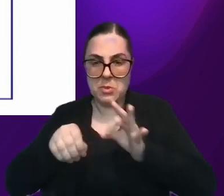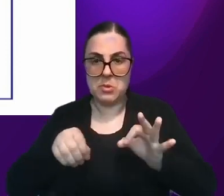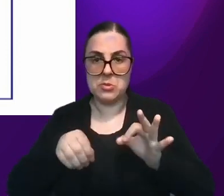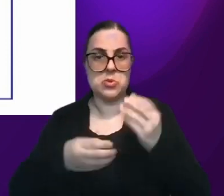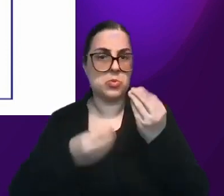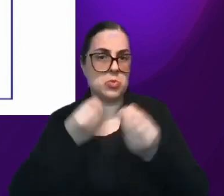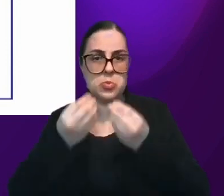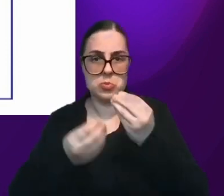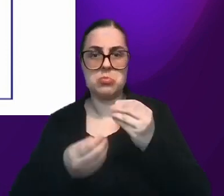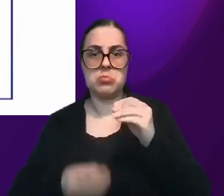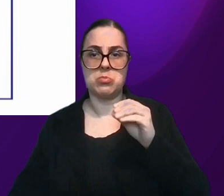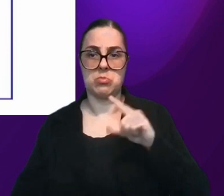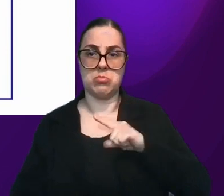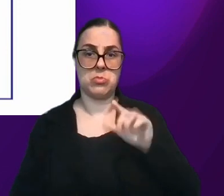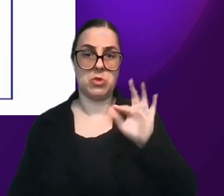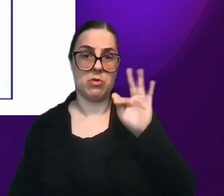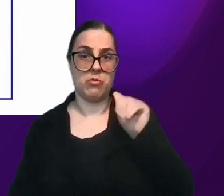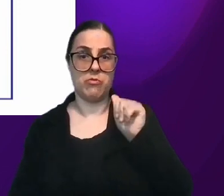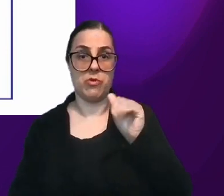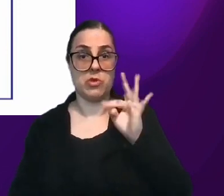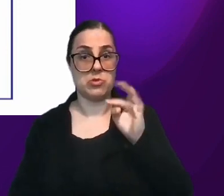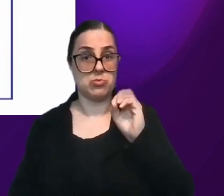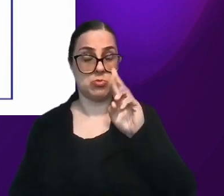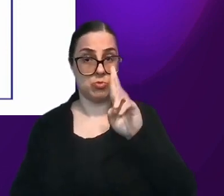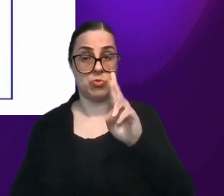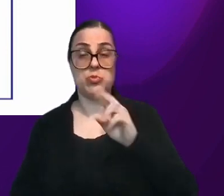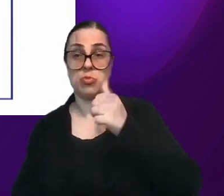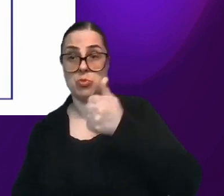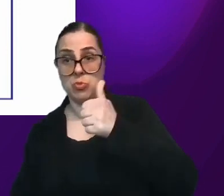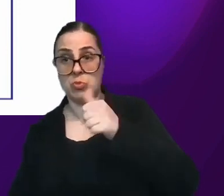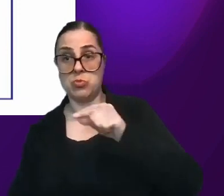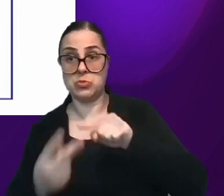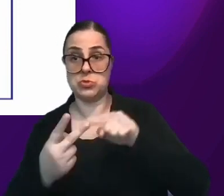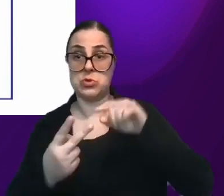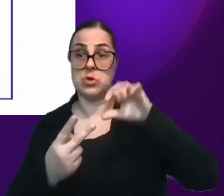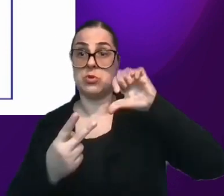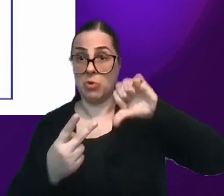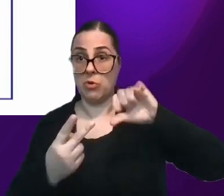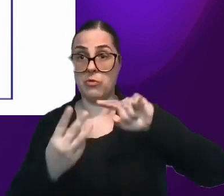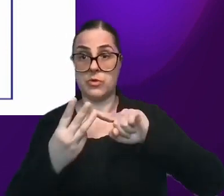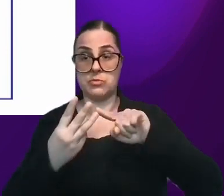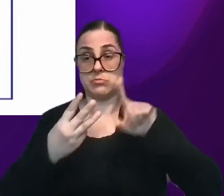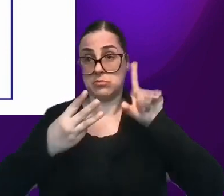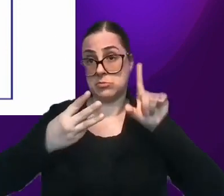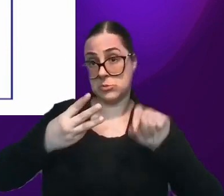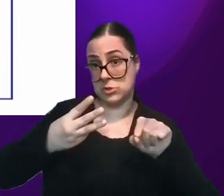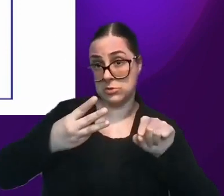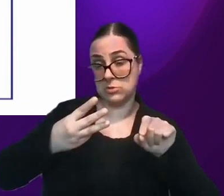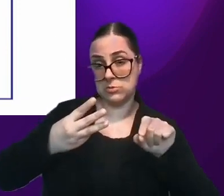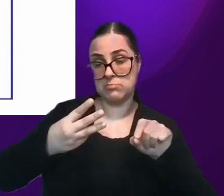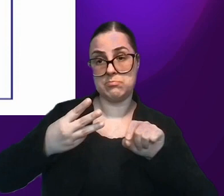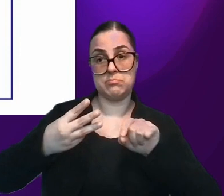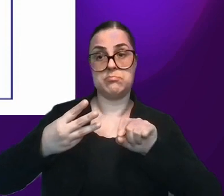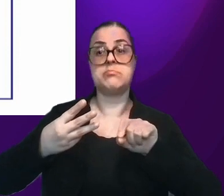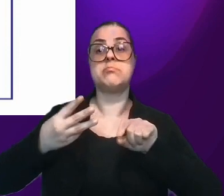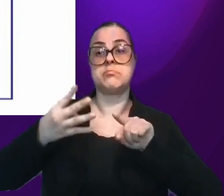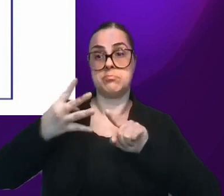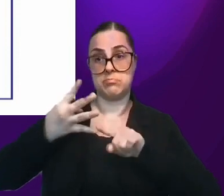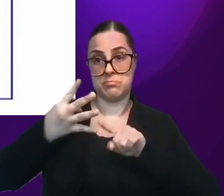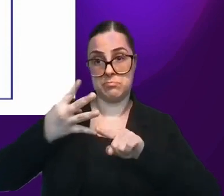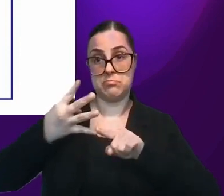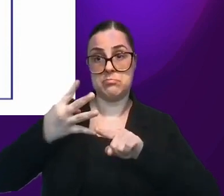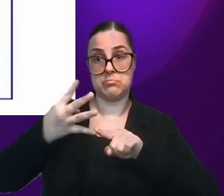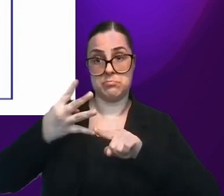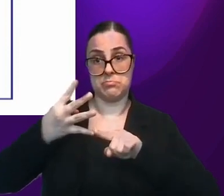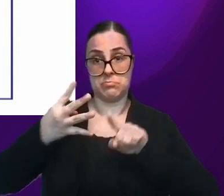do fator 11, do fator 9, do fator 10, e finalmente na conversão